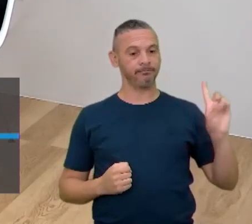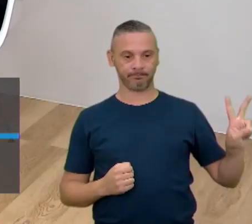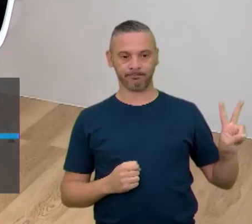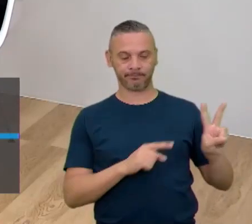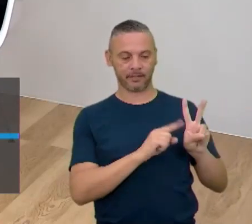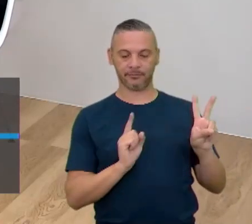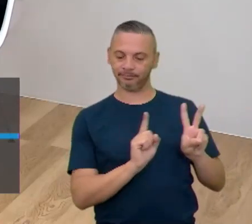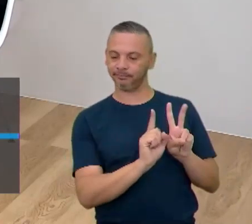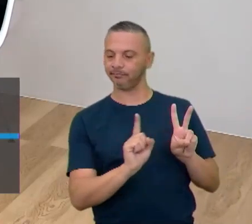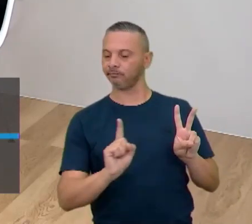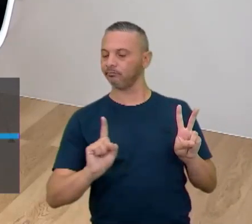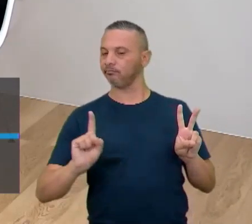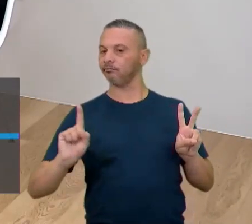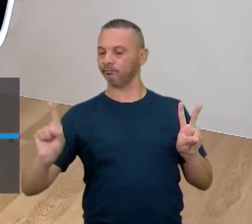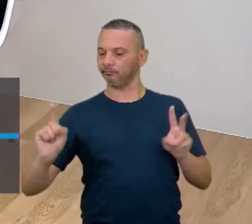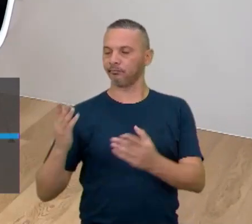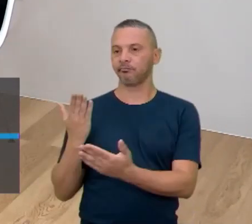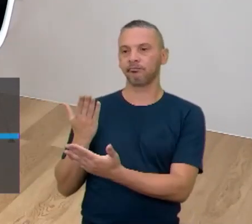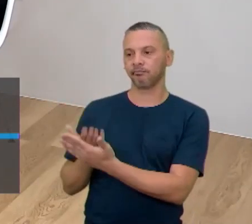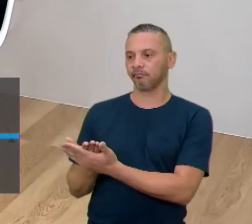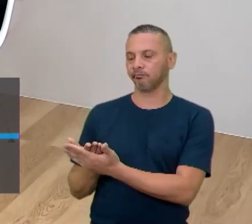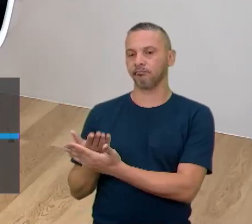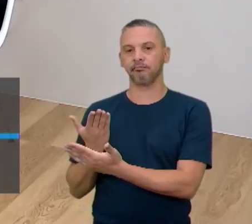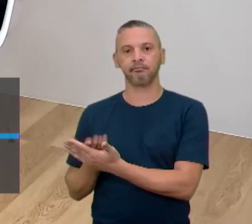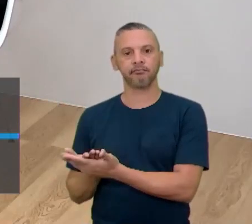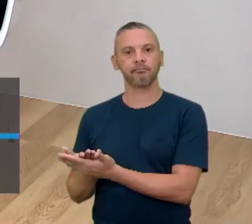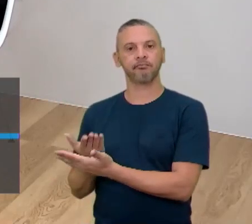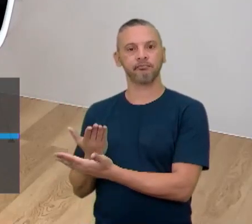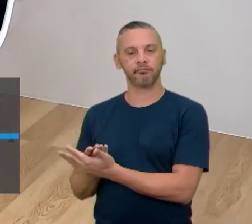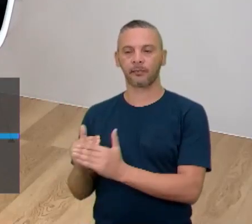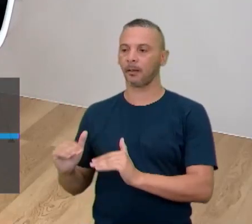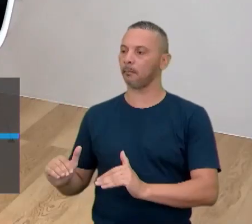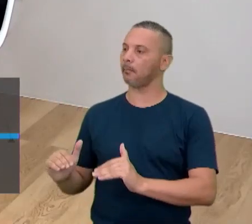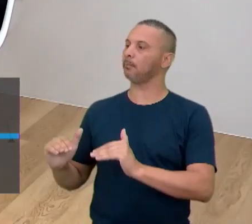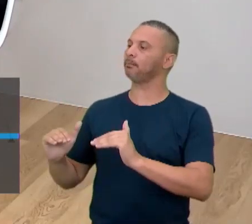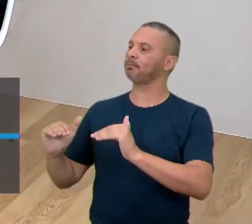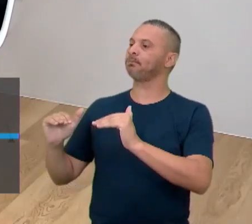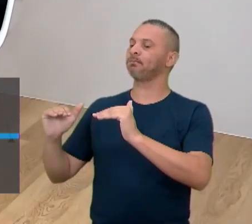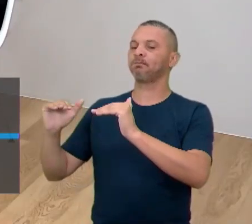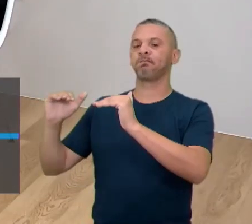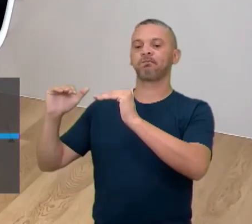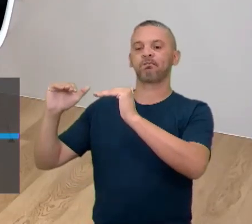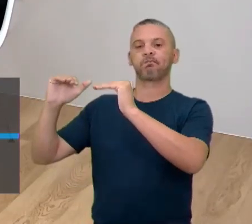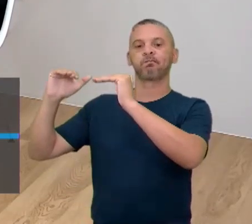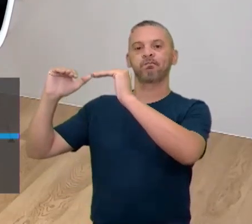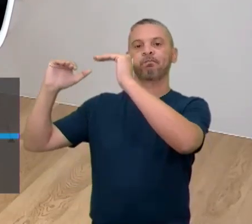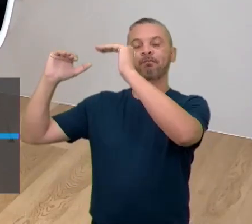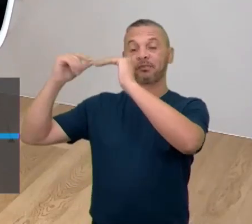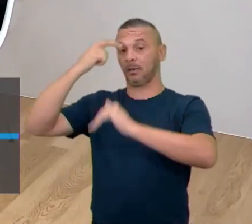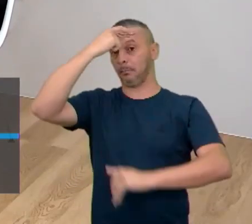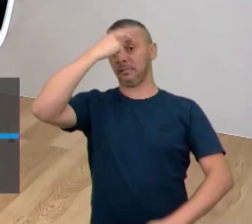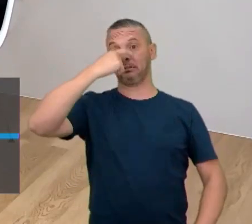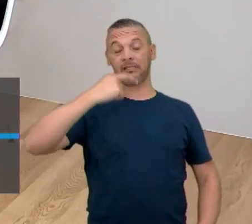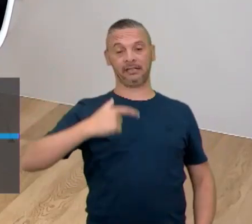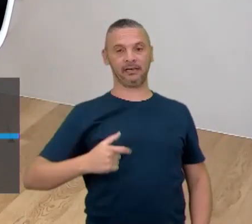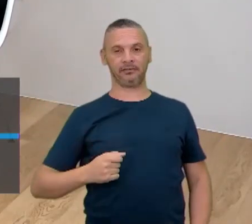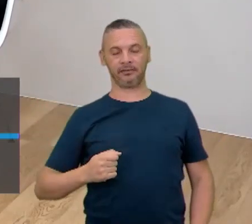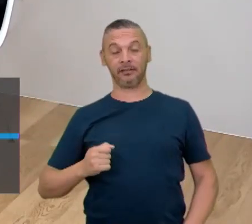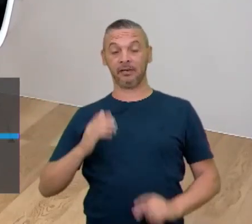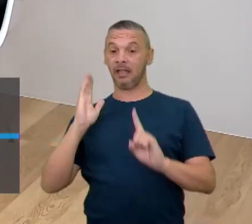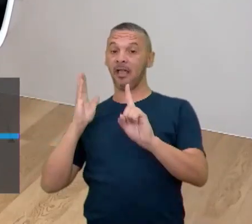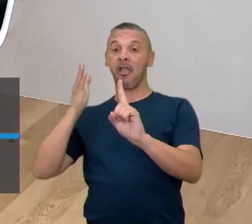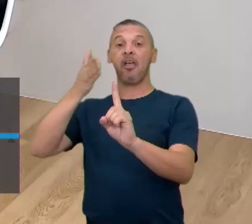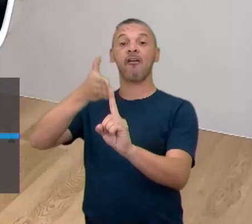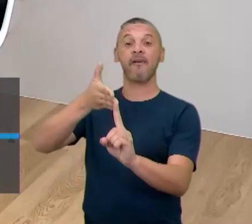Sim. porque sim. senão você se anula, né? A gente começa a construir outras referências. Para muitos alunos,